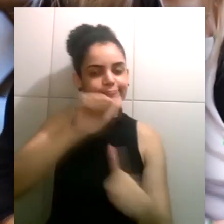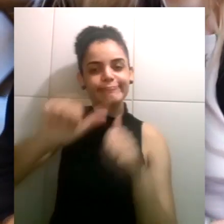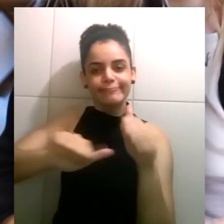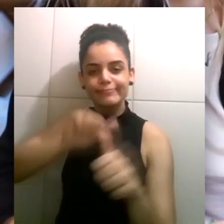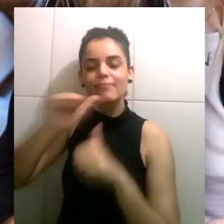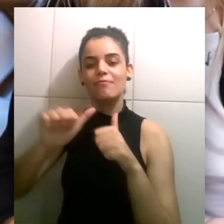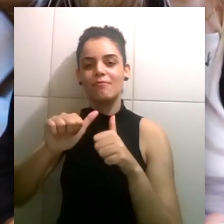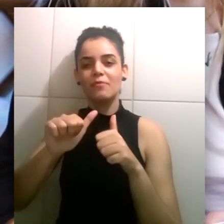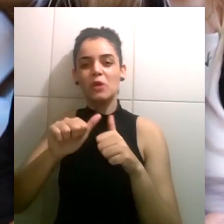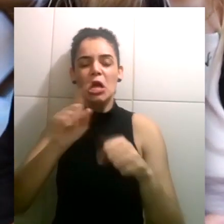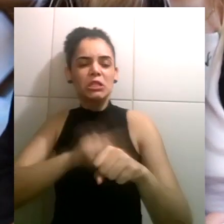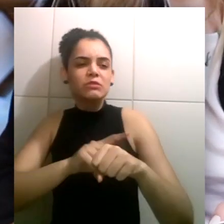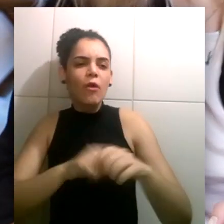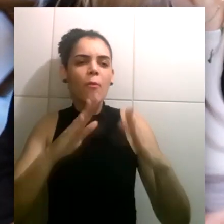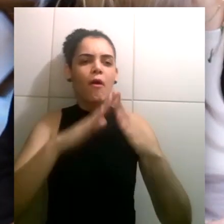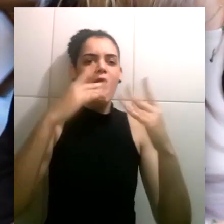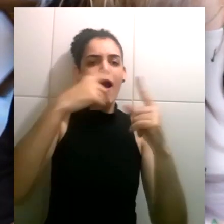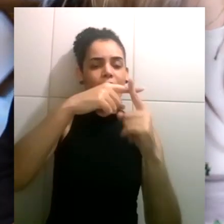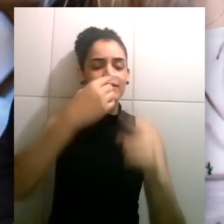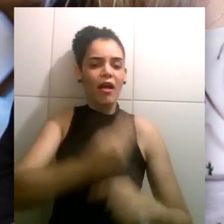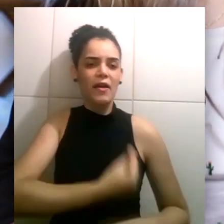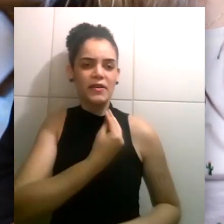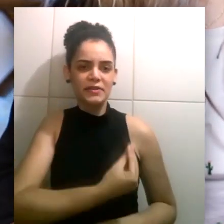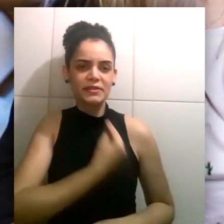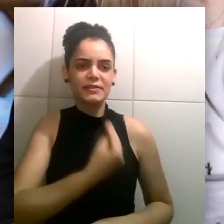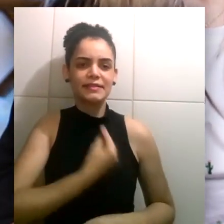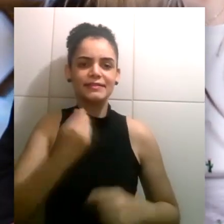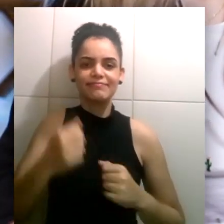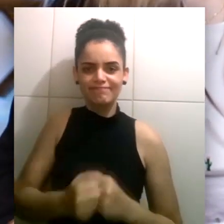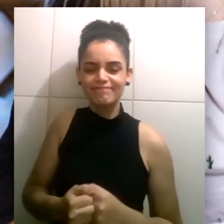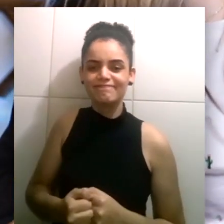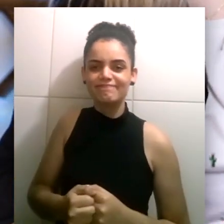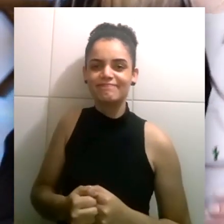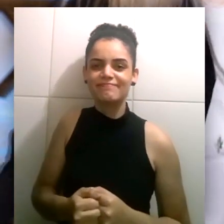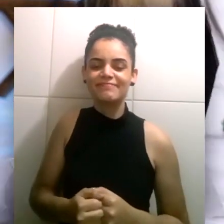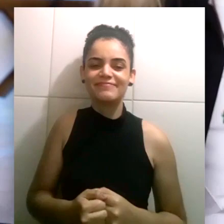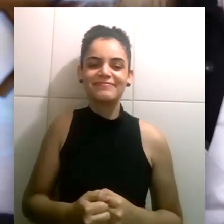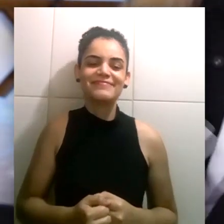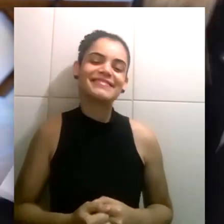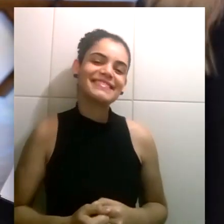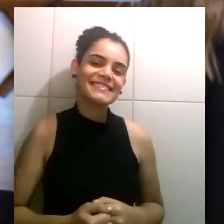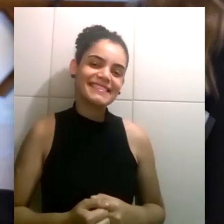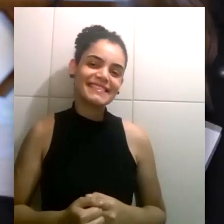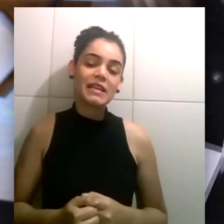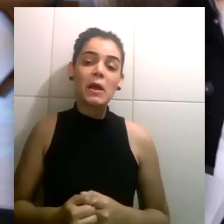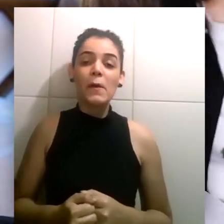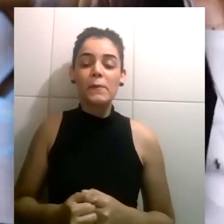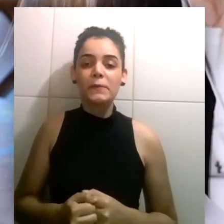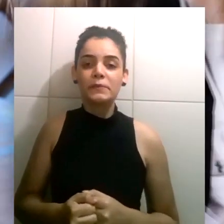que a igreja vivia, né? Imagina, hoje, meu filho é baterista, gente.